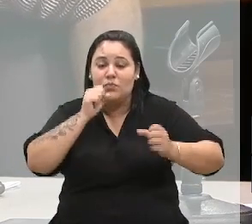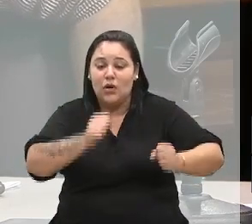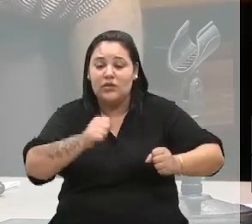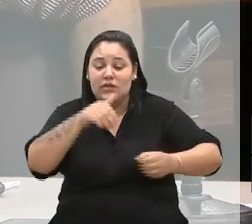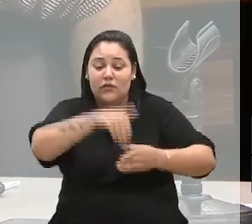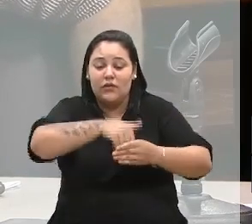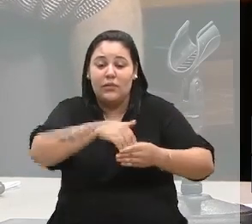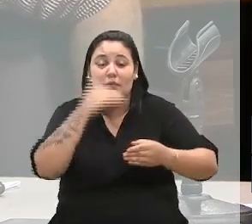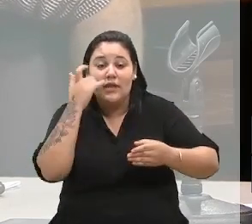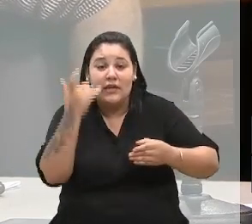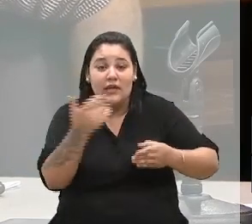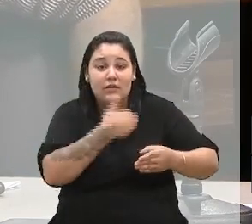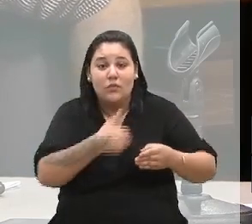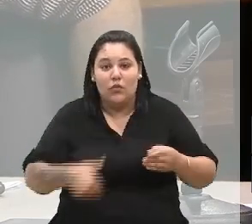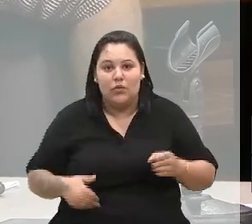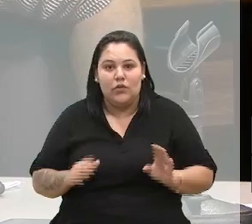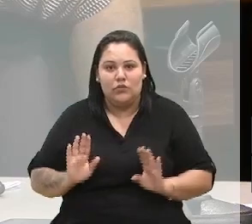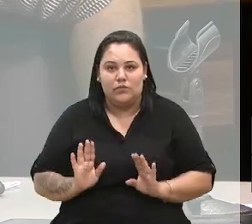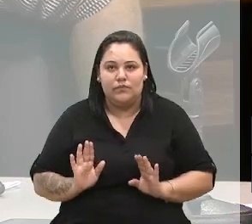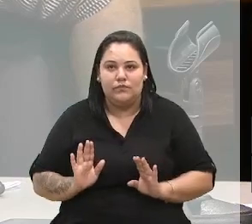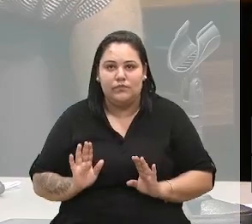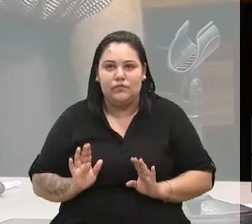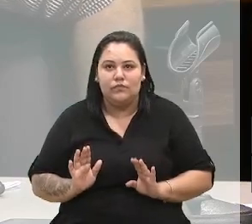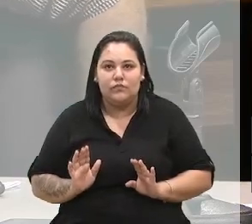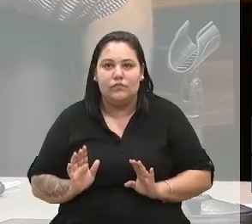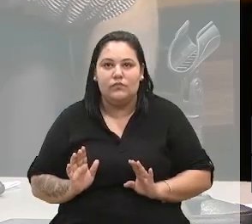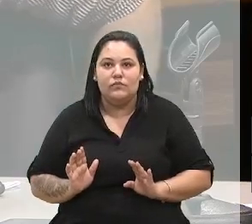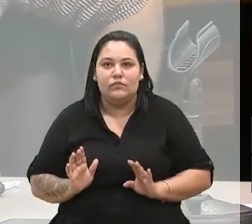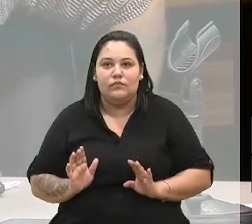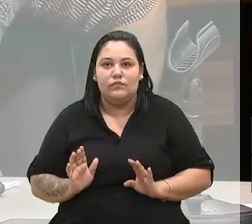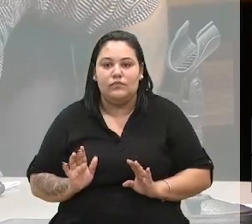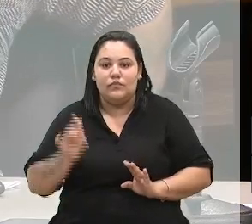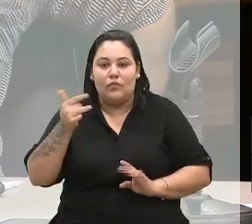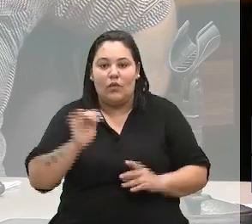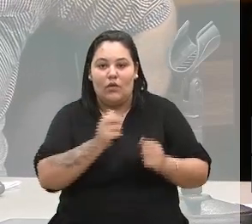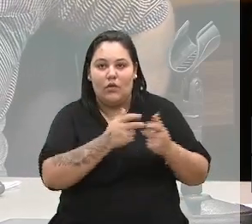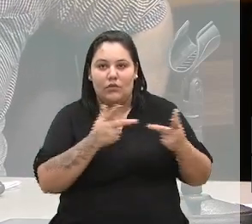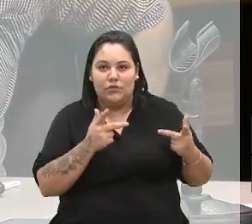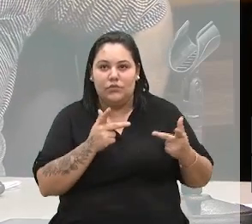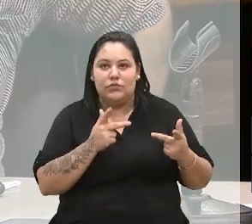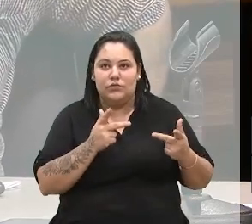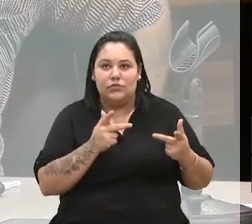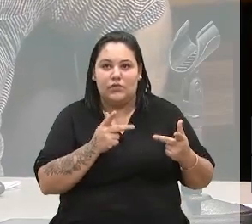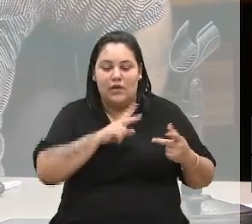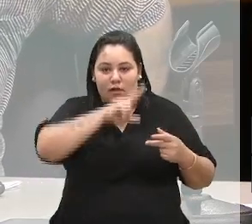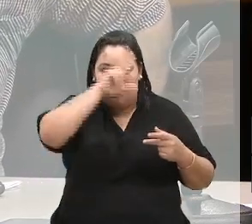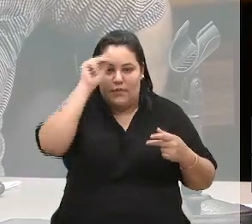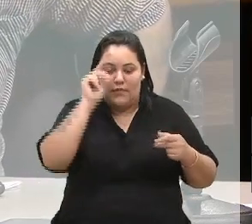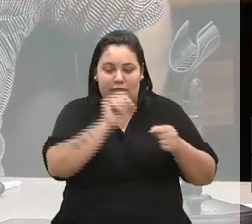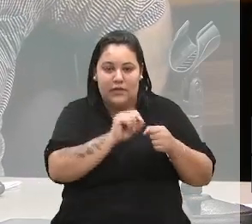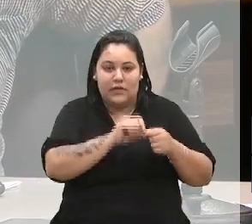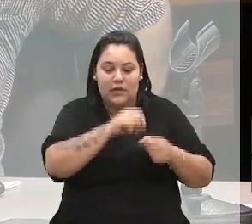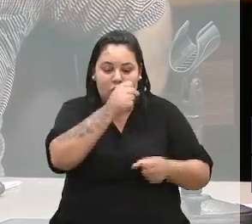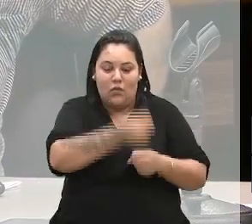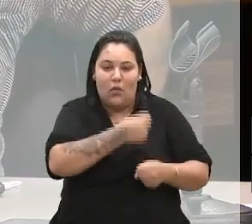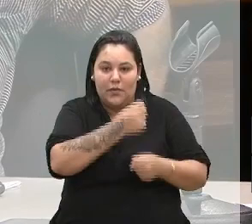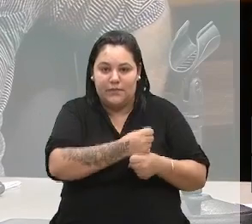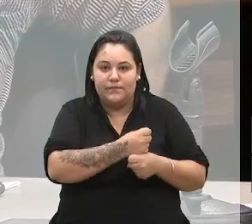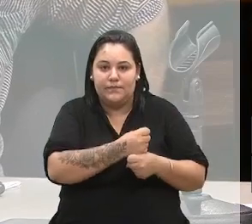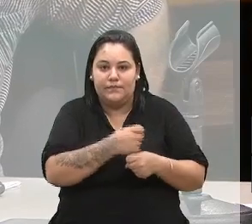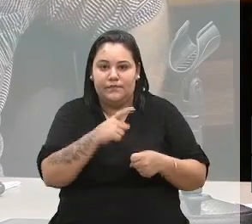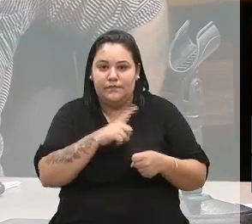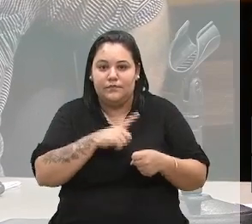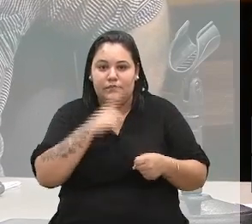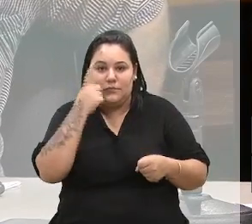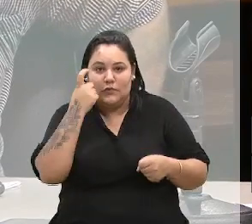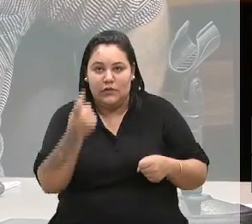público. A outra situação de subprefeitos que estão fazendo obras em outros locais, se tem interesse público, que bom, a